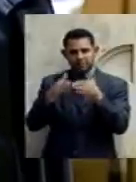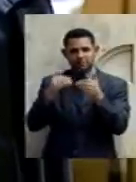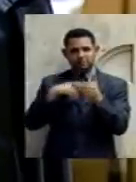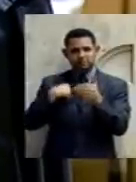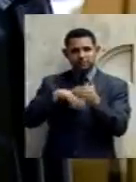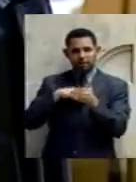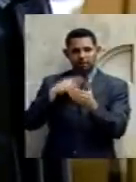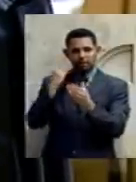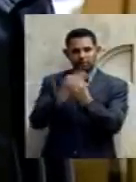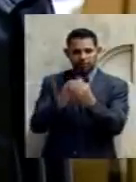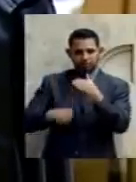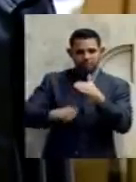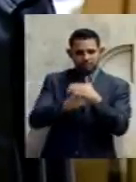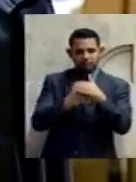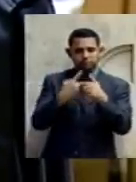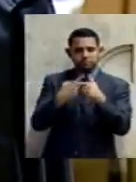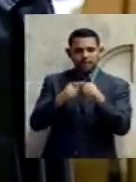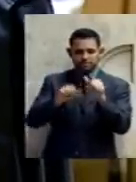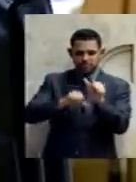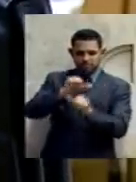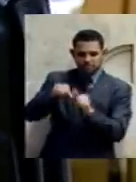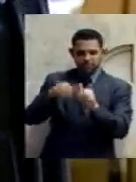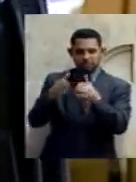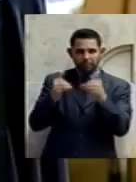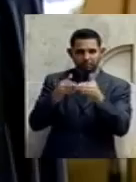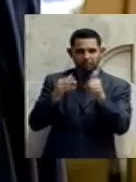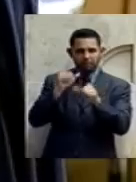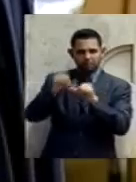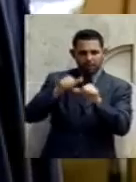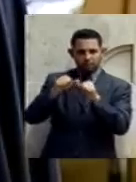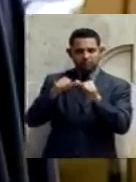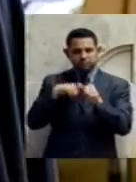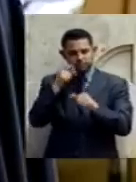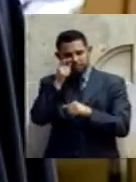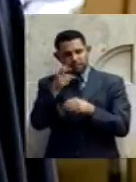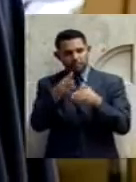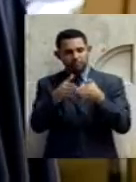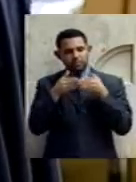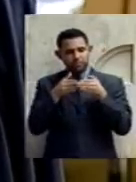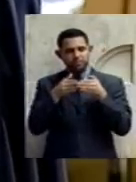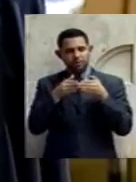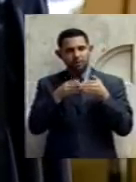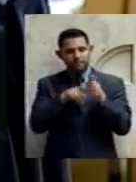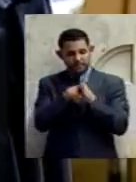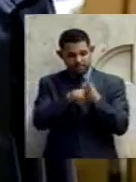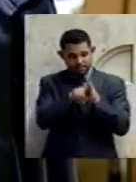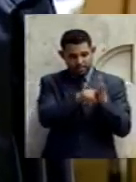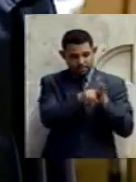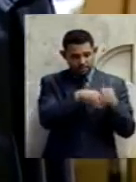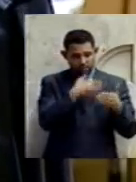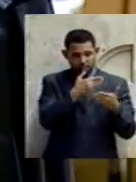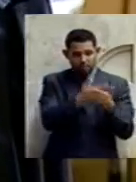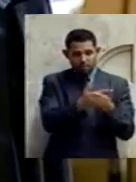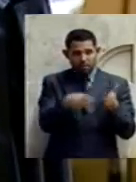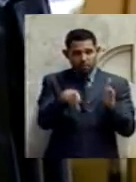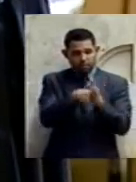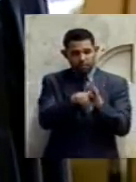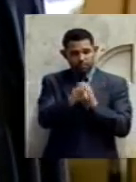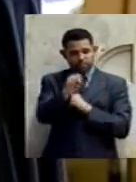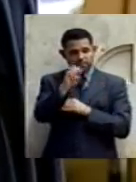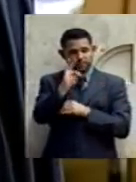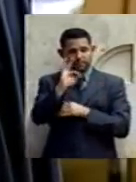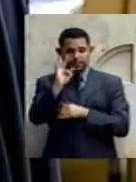sobre matérias de alta complexidade e relevância. Levantamentos recentes do próprio Supremo Tribunal